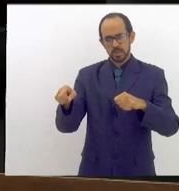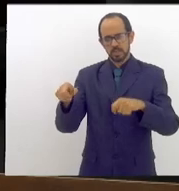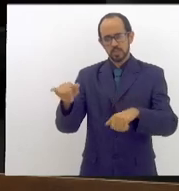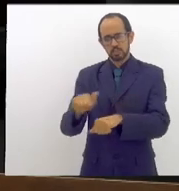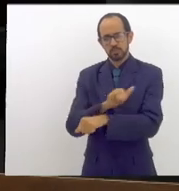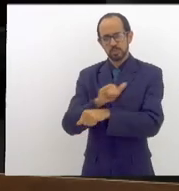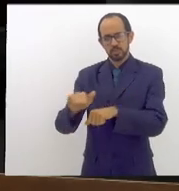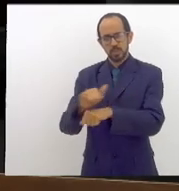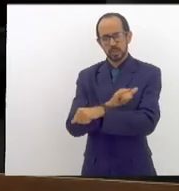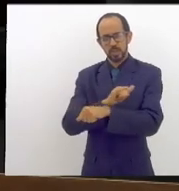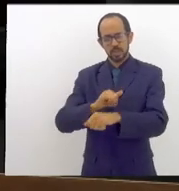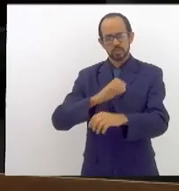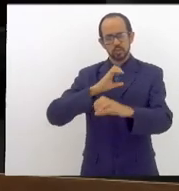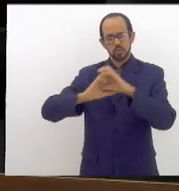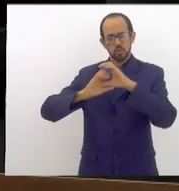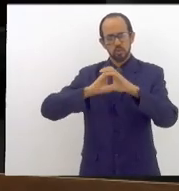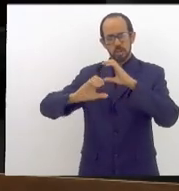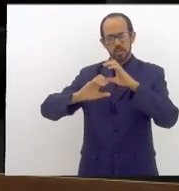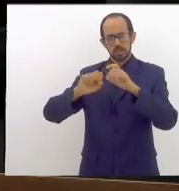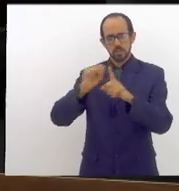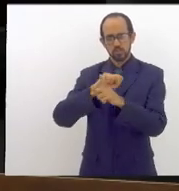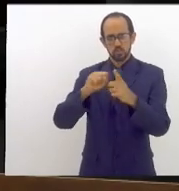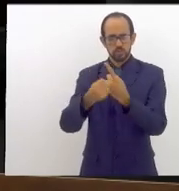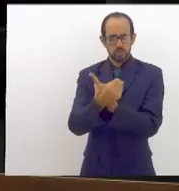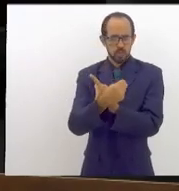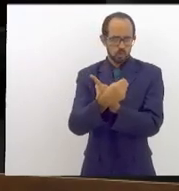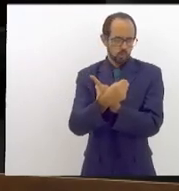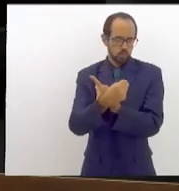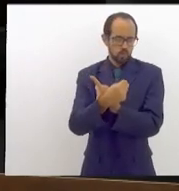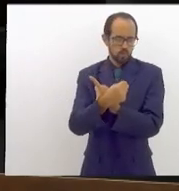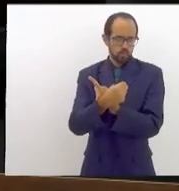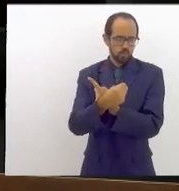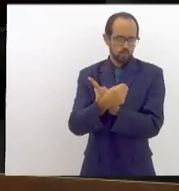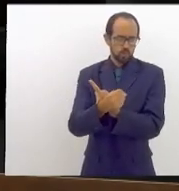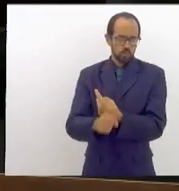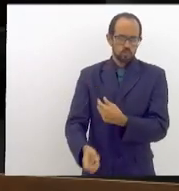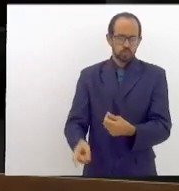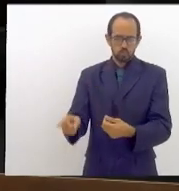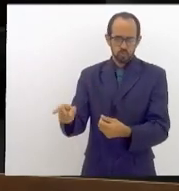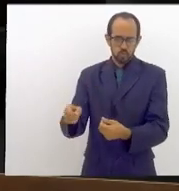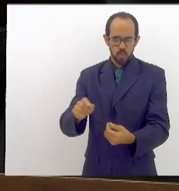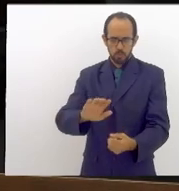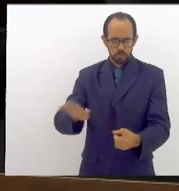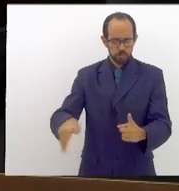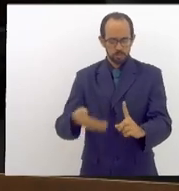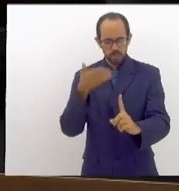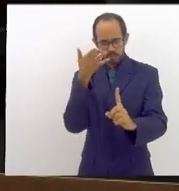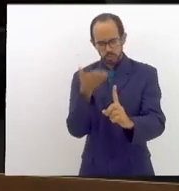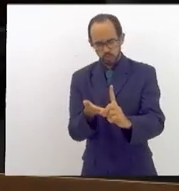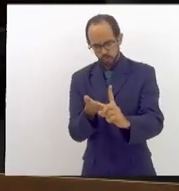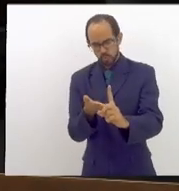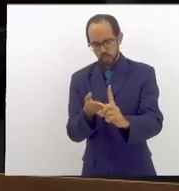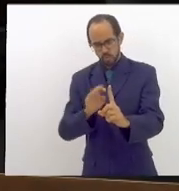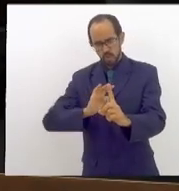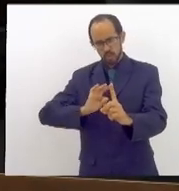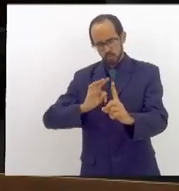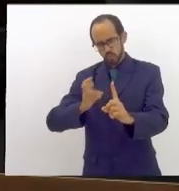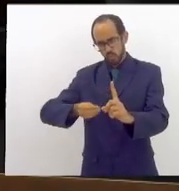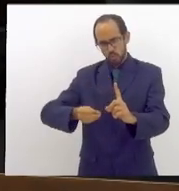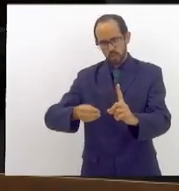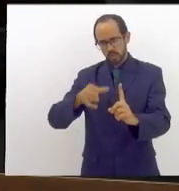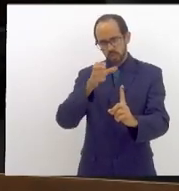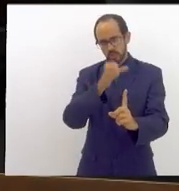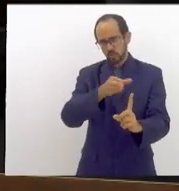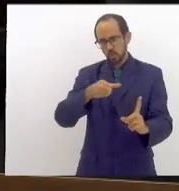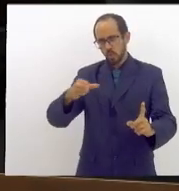de discussão com a sociedade o seu prestigiou todas as comissões